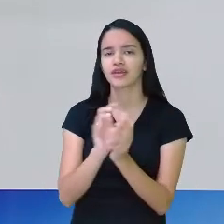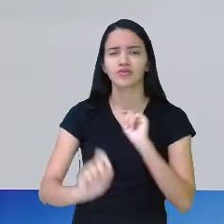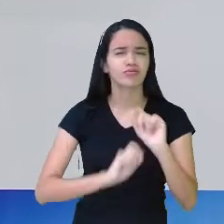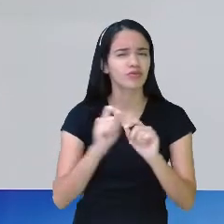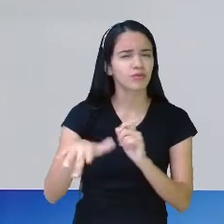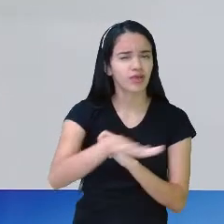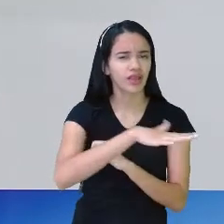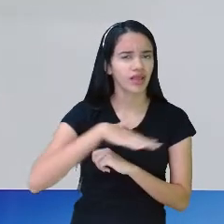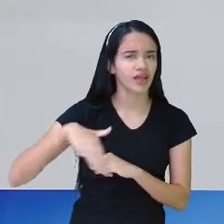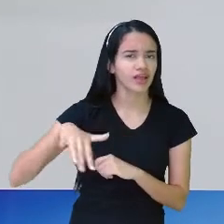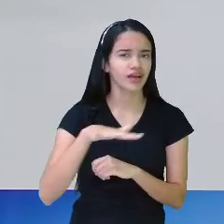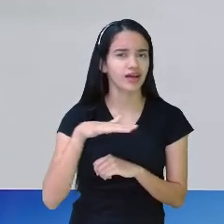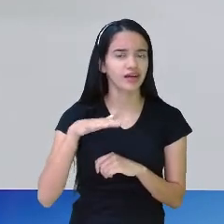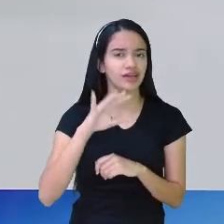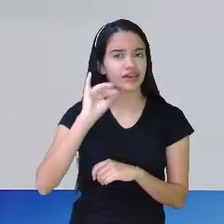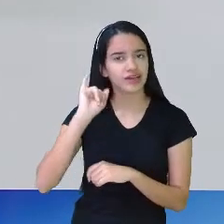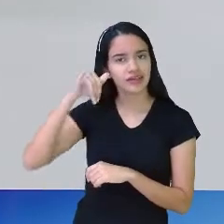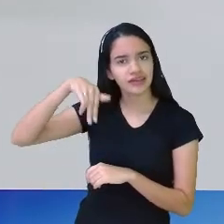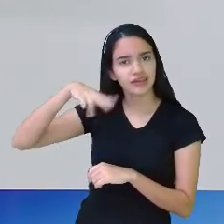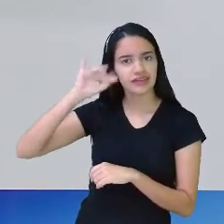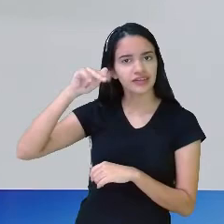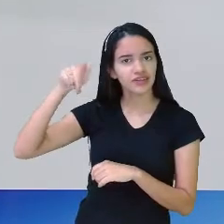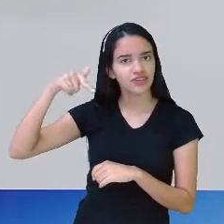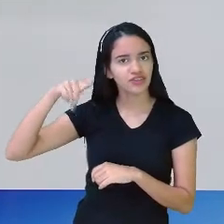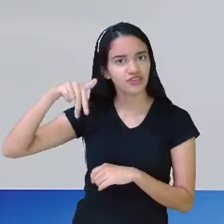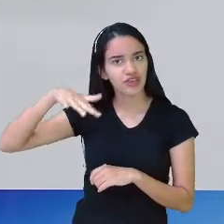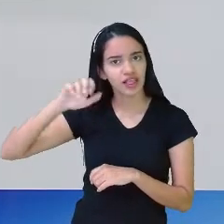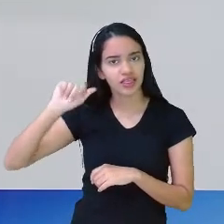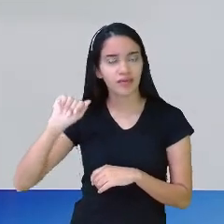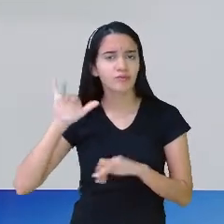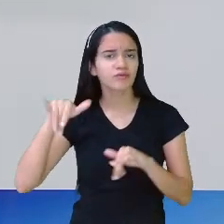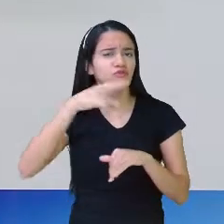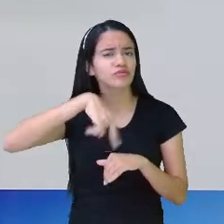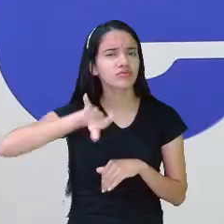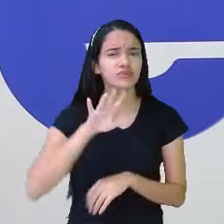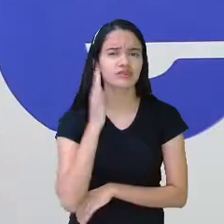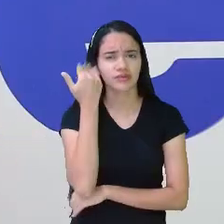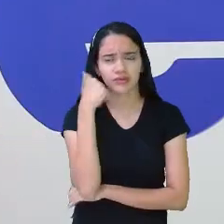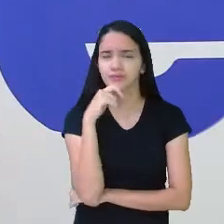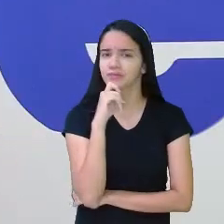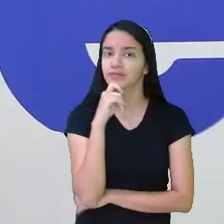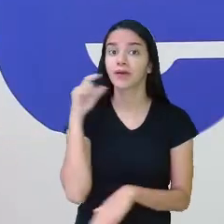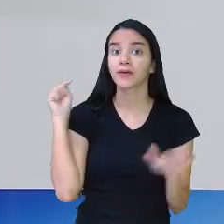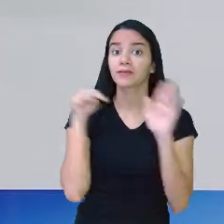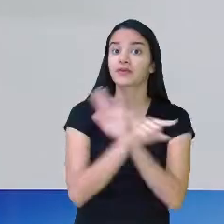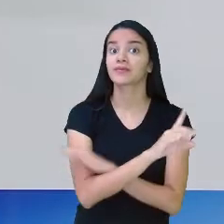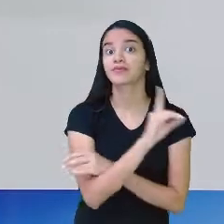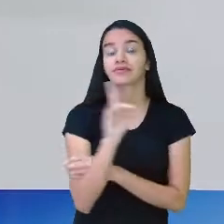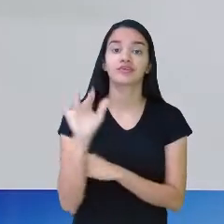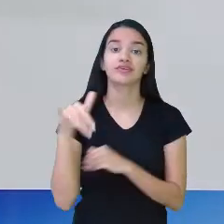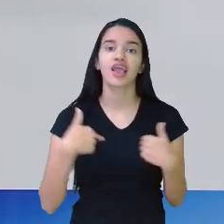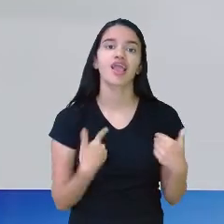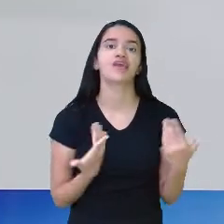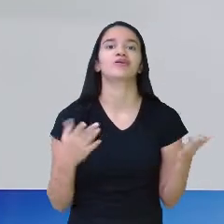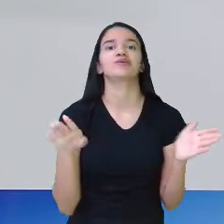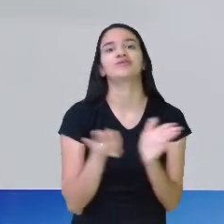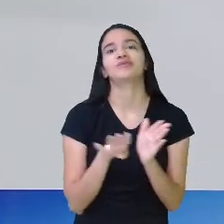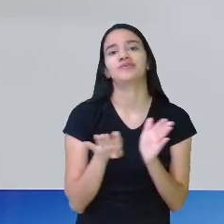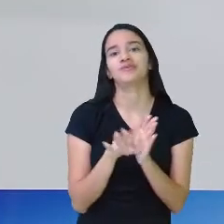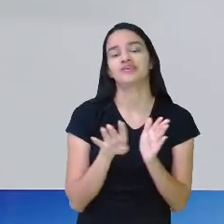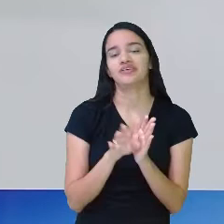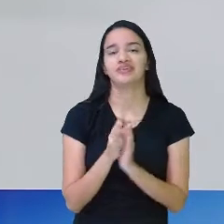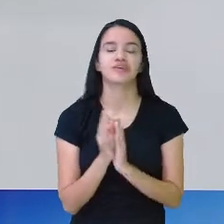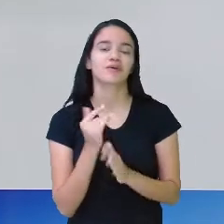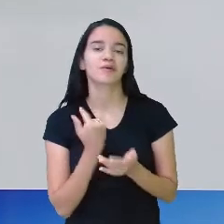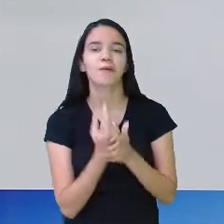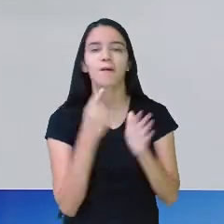indígena? Será que ele sabe, professora Mauriceia, o que é terra indígena? A Vamos primeira ver, né? pergunta do dia, né? Porque eu só chego soltando perguntas assim,